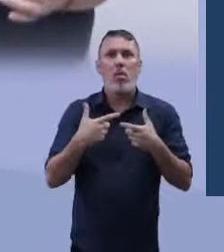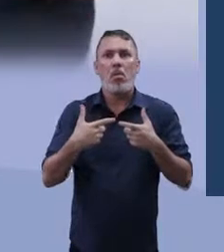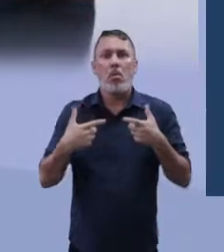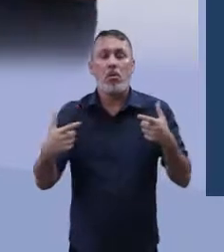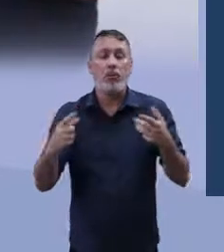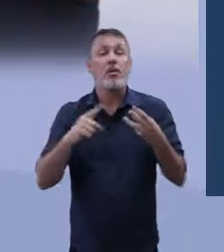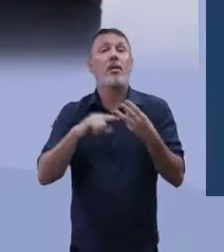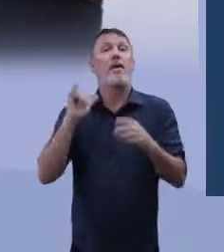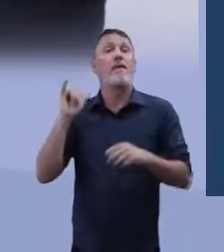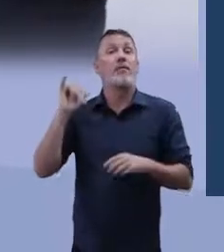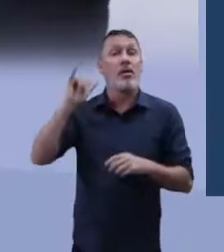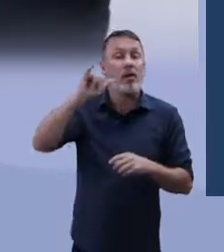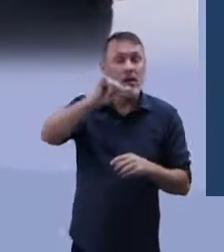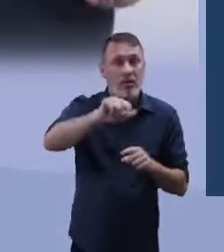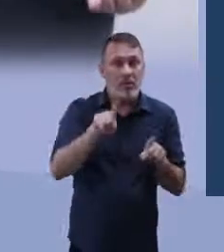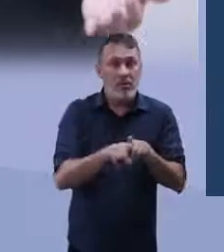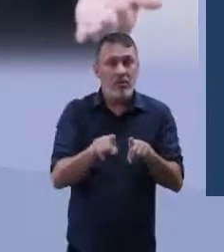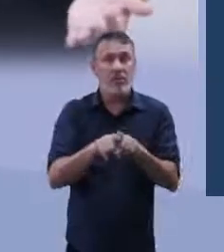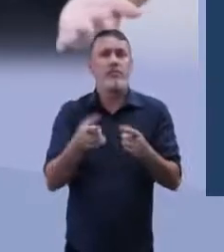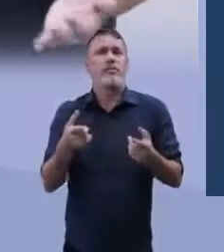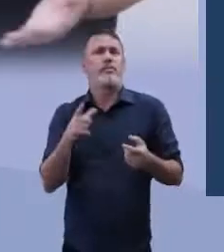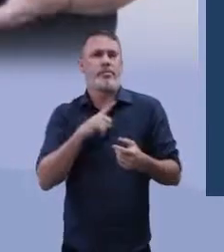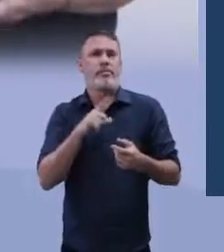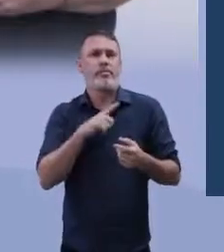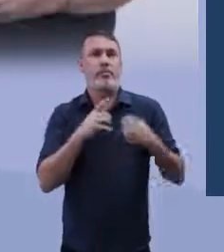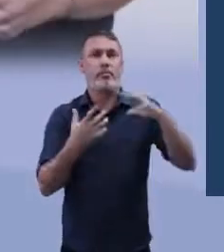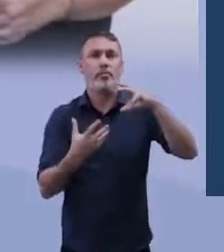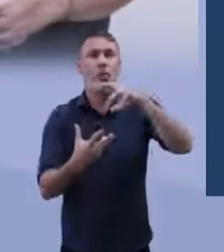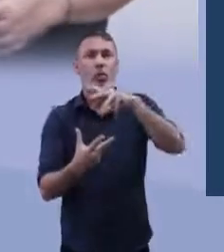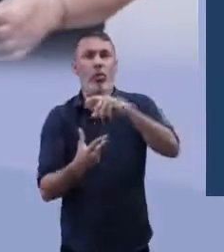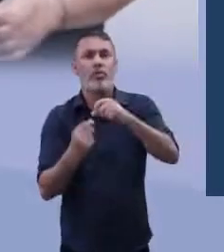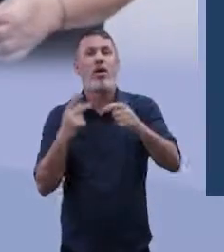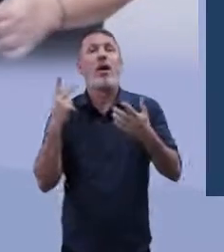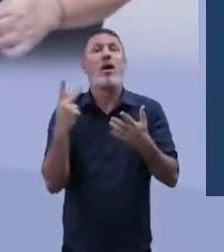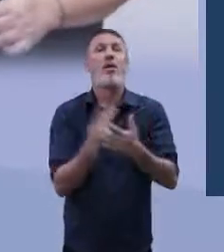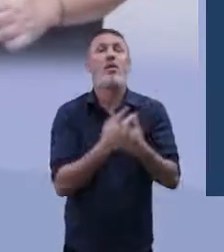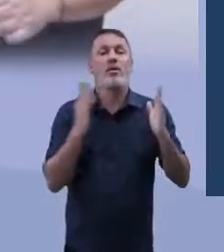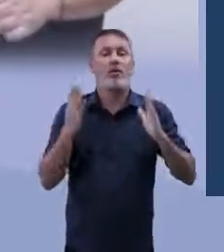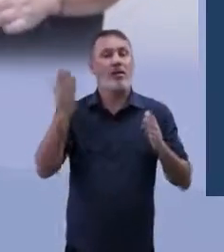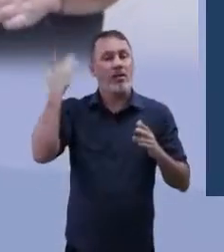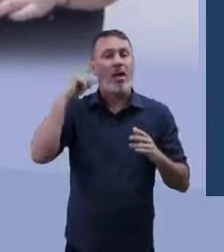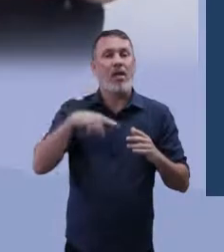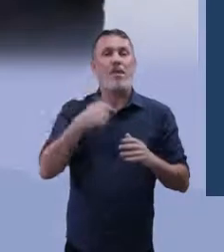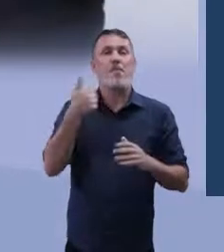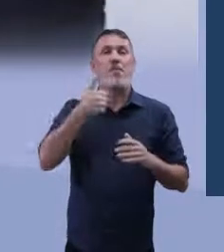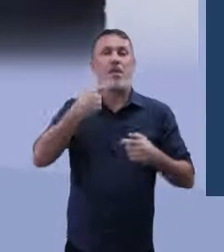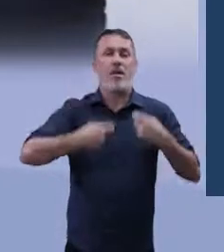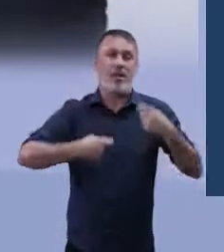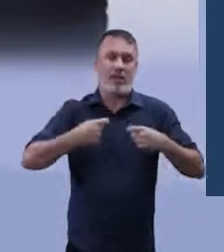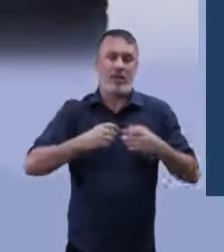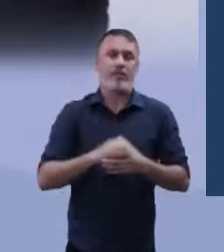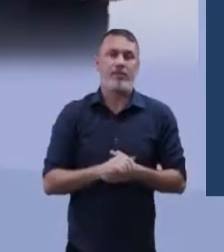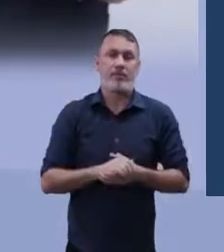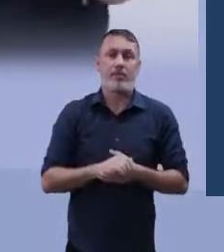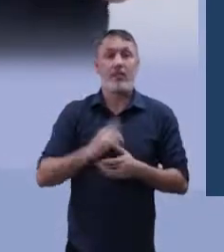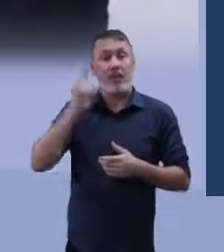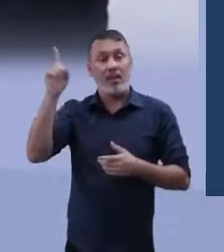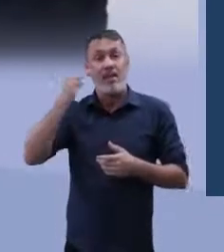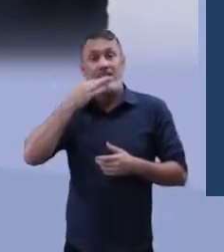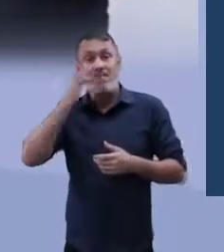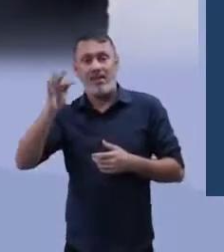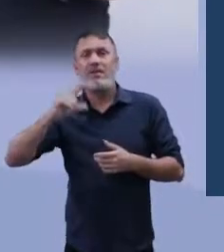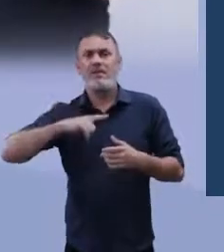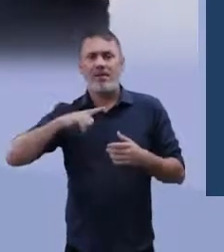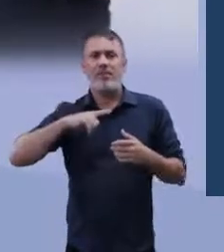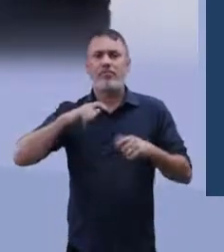avião também. Havia no mundo o início da Primeira Grande Guerra. A França vivia seu período